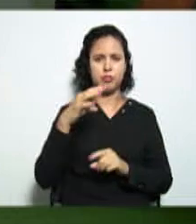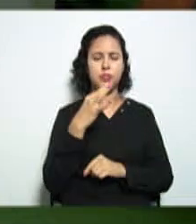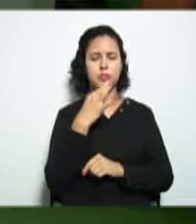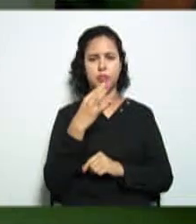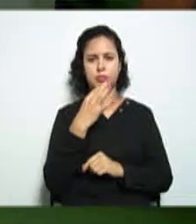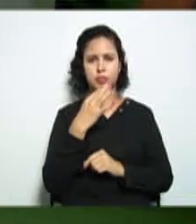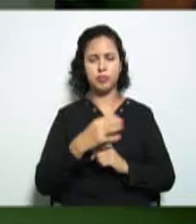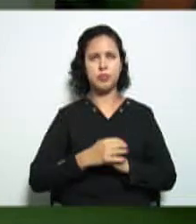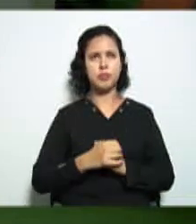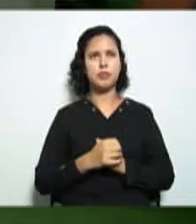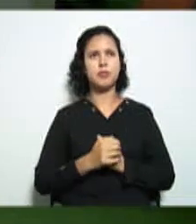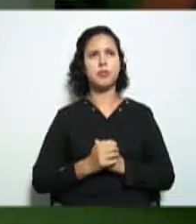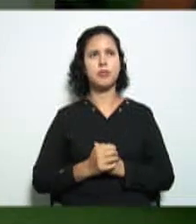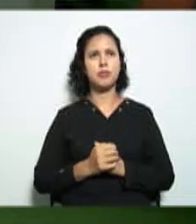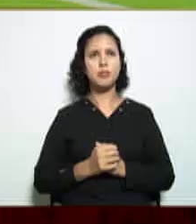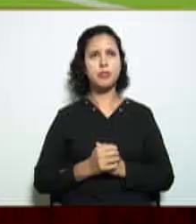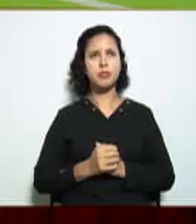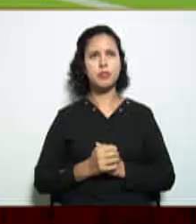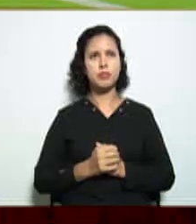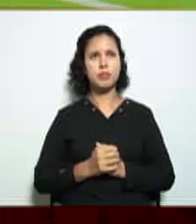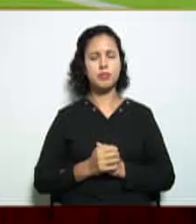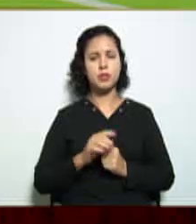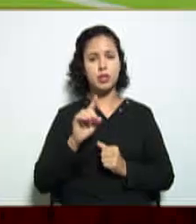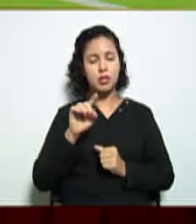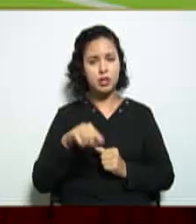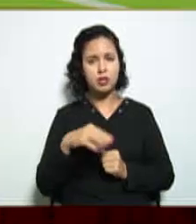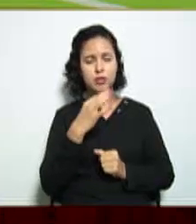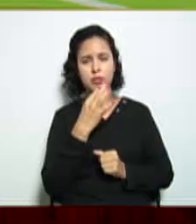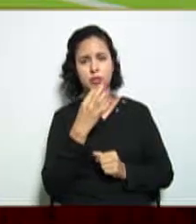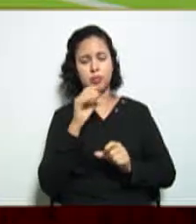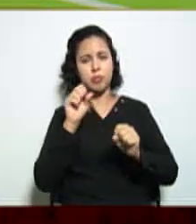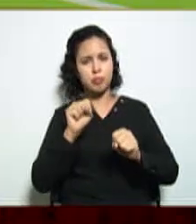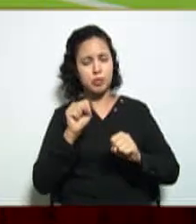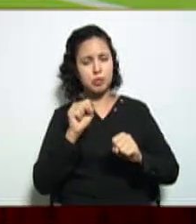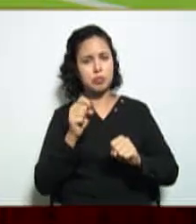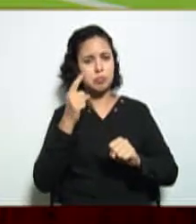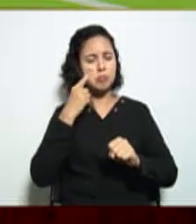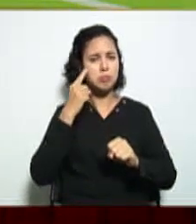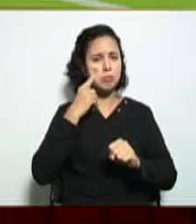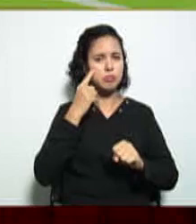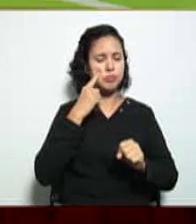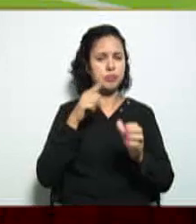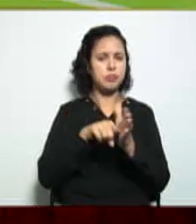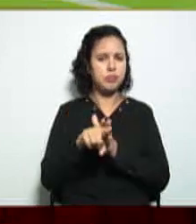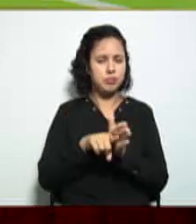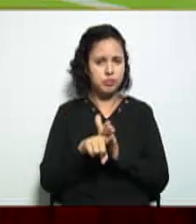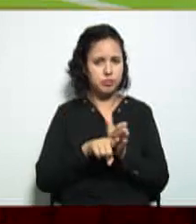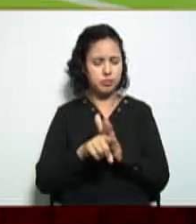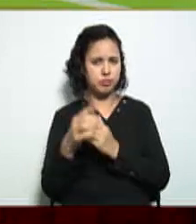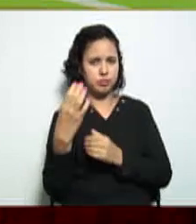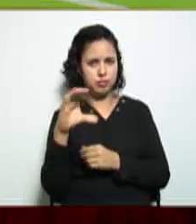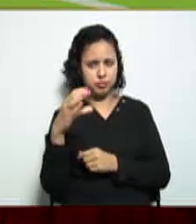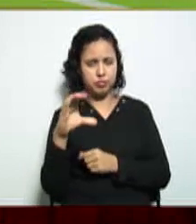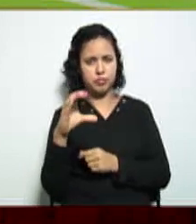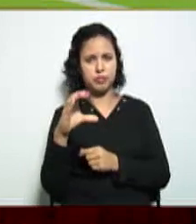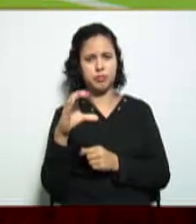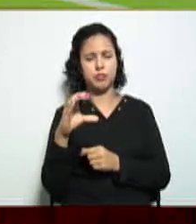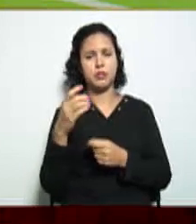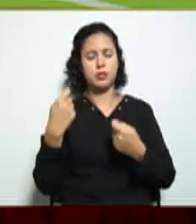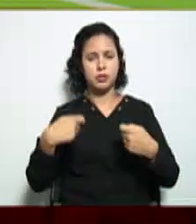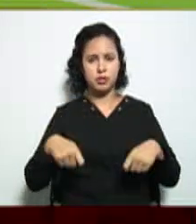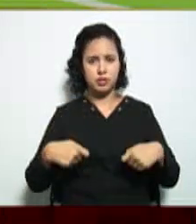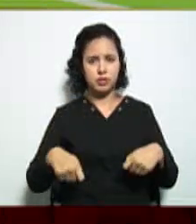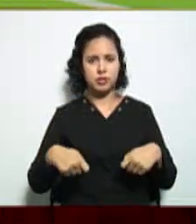conhecimento? É um conhecimento que ele pode ser testado pela ciência, pela pesquisa. Então, um conhecimento que